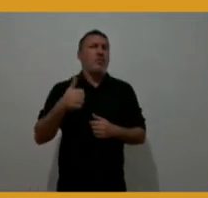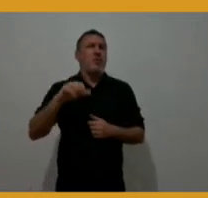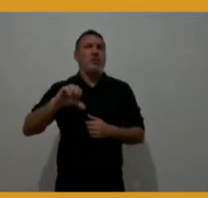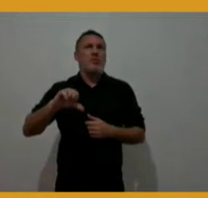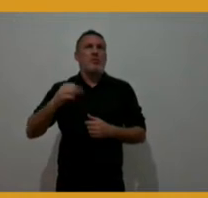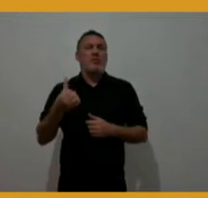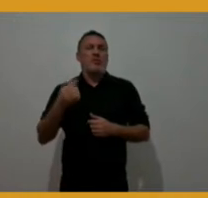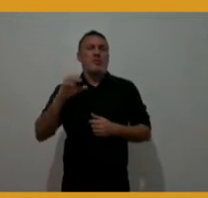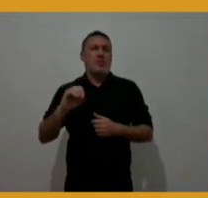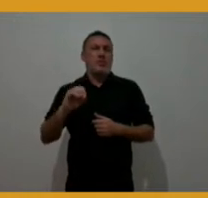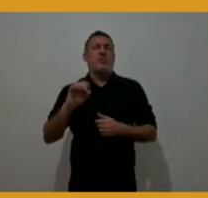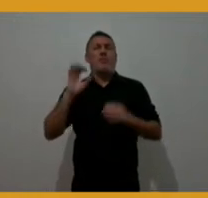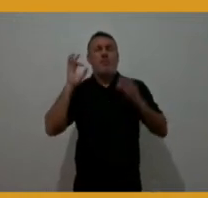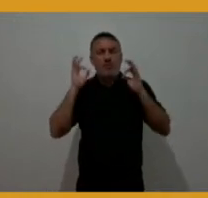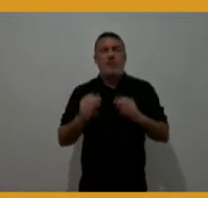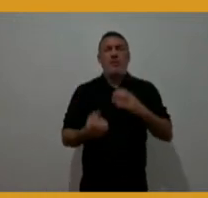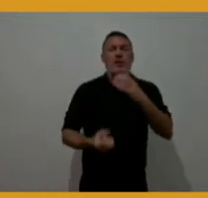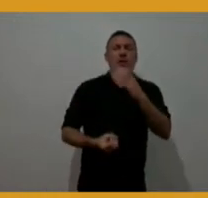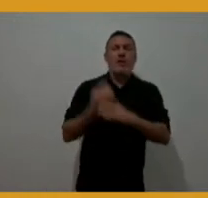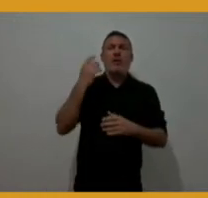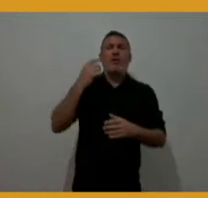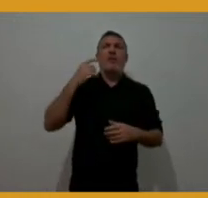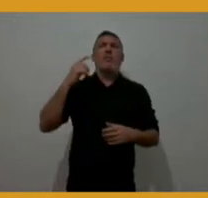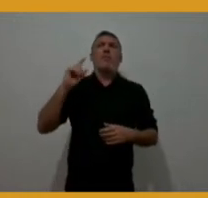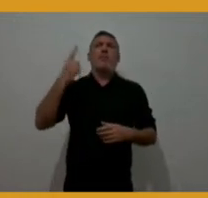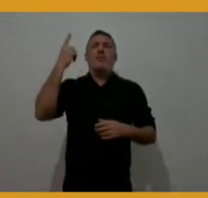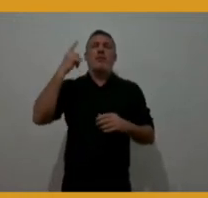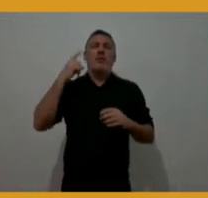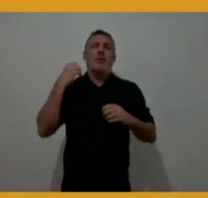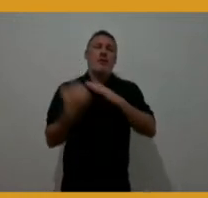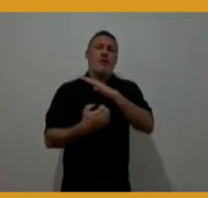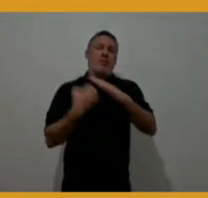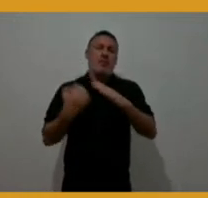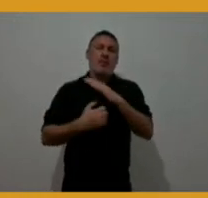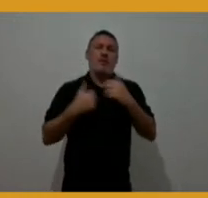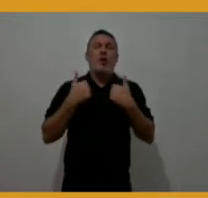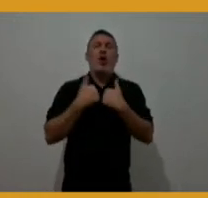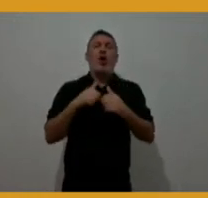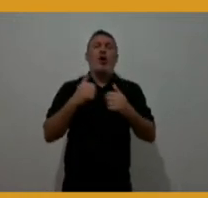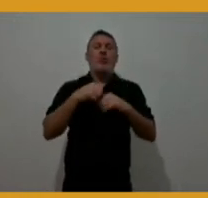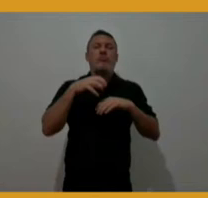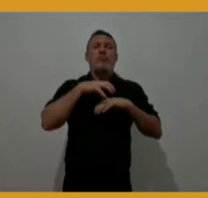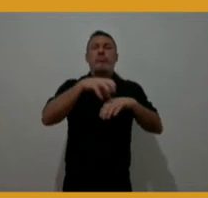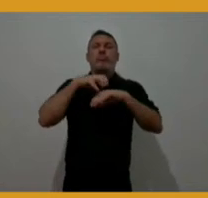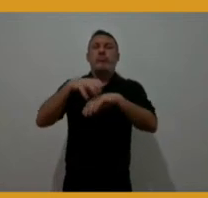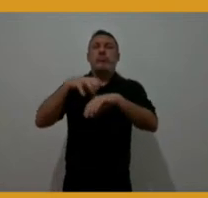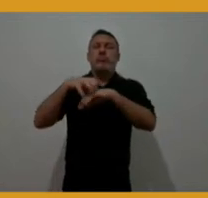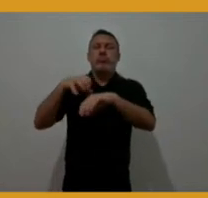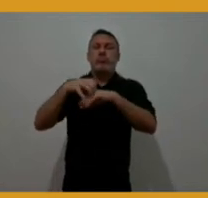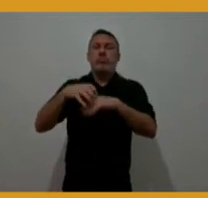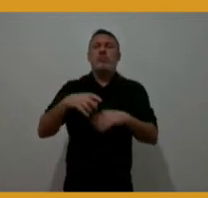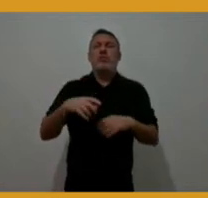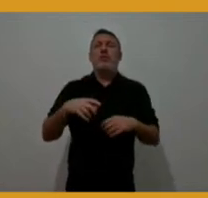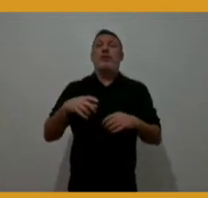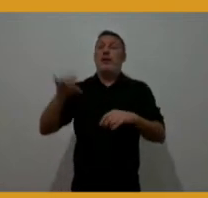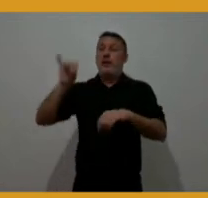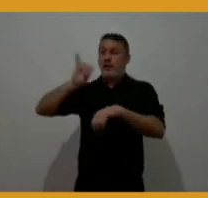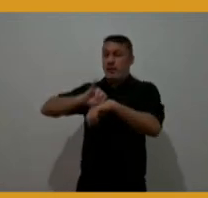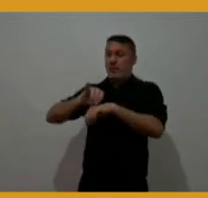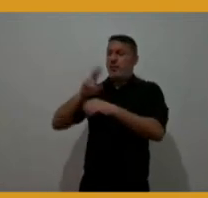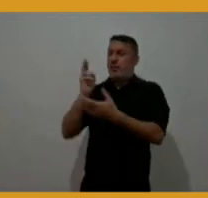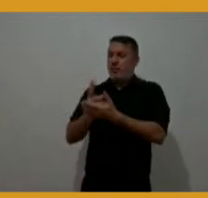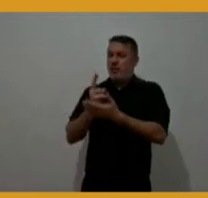das maiores empresas brasileiras de transportes de passageiros, com sede transferida para São Paulo, mas tendo sempre Cachoeiro